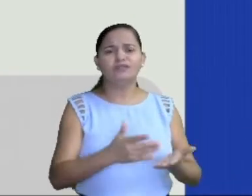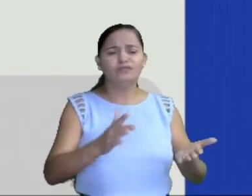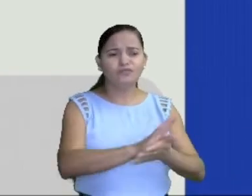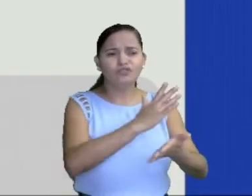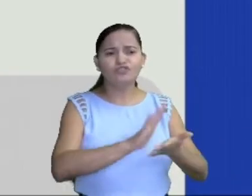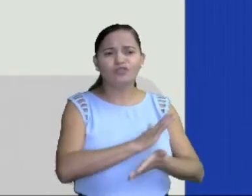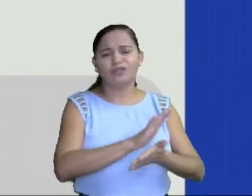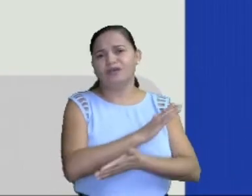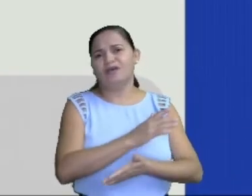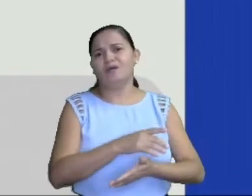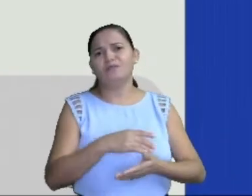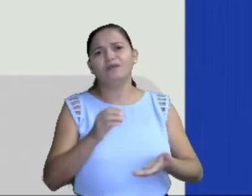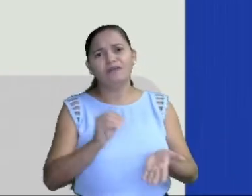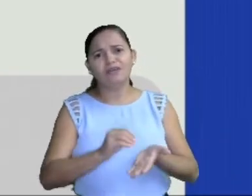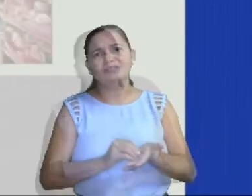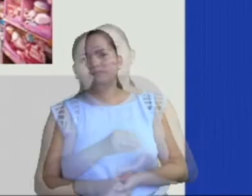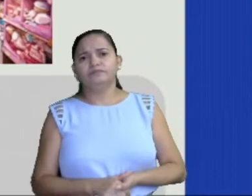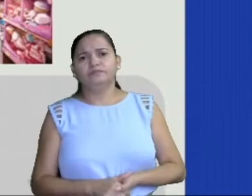das aulas.